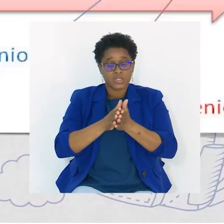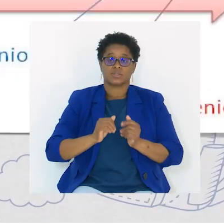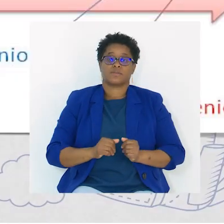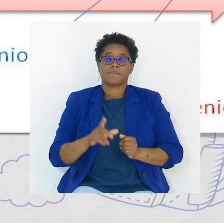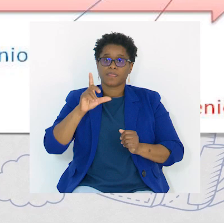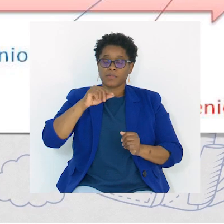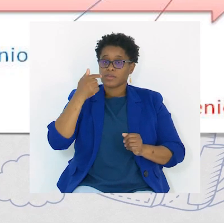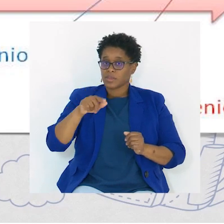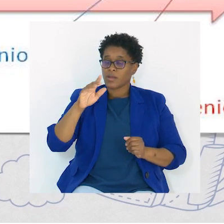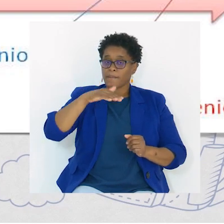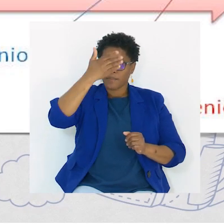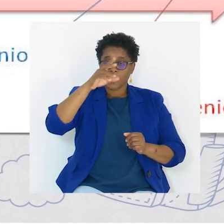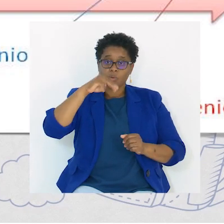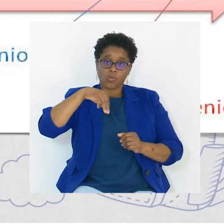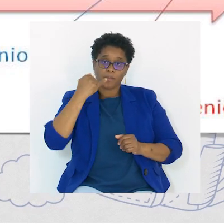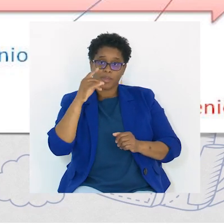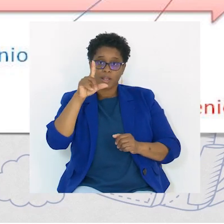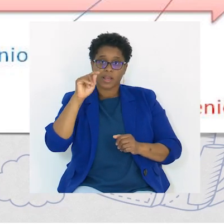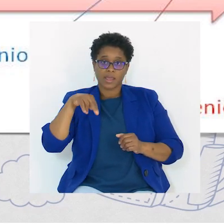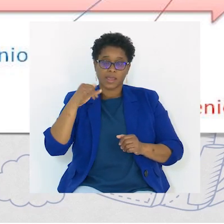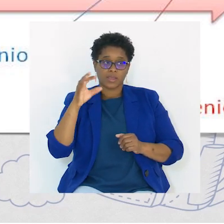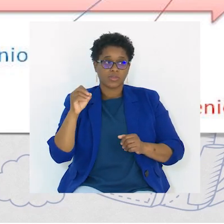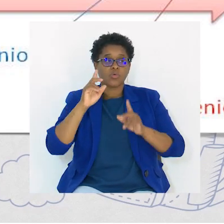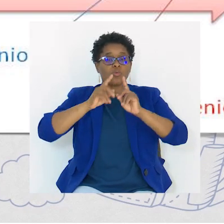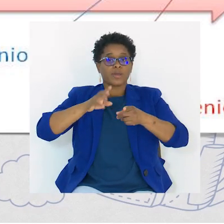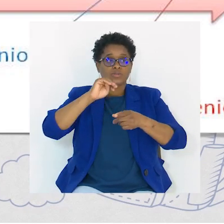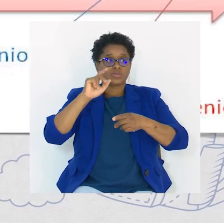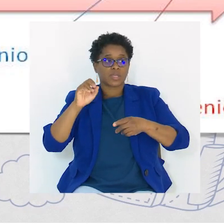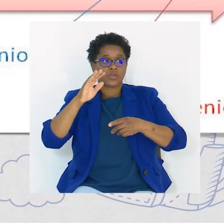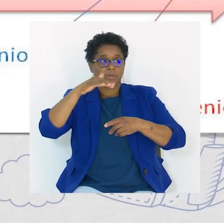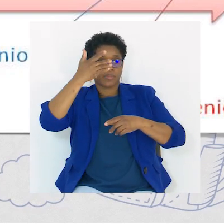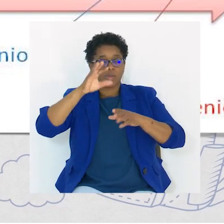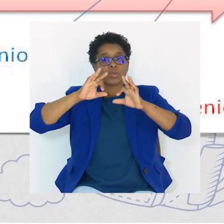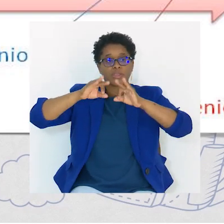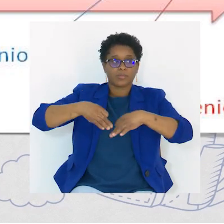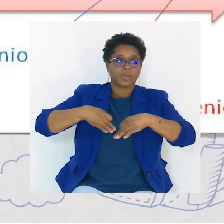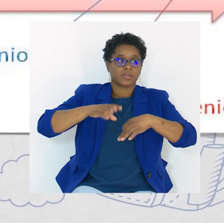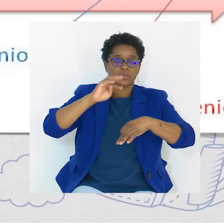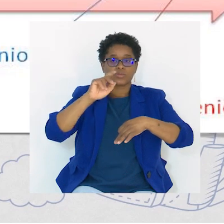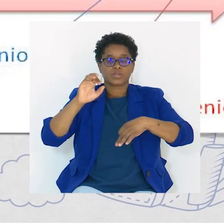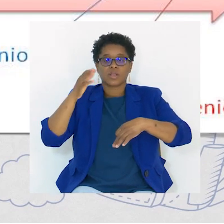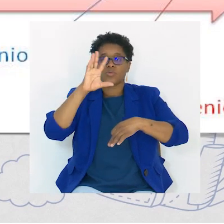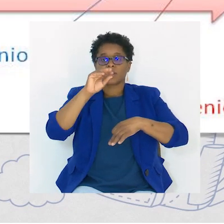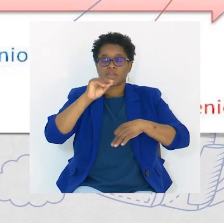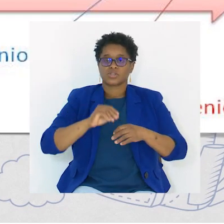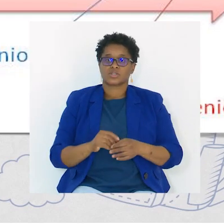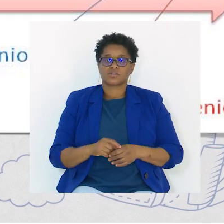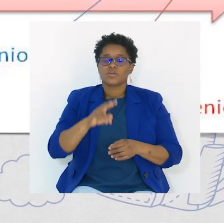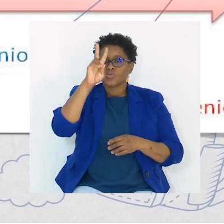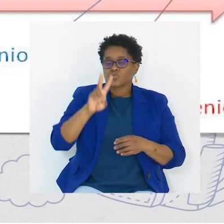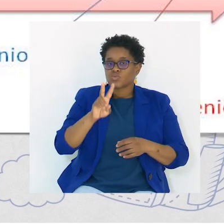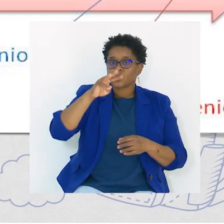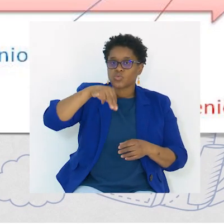Temos o primeiro milênio, começa no século I e termina no século X. E o